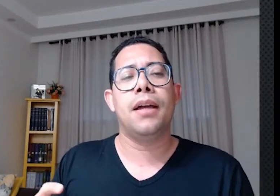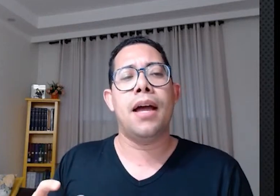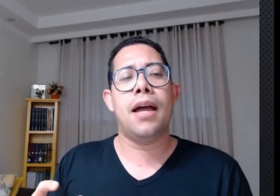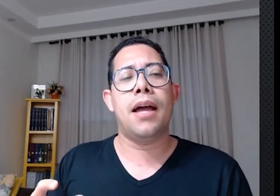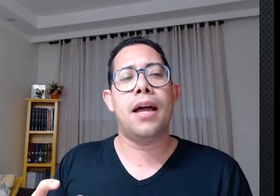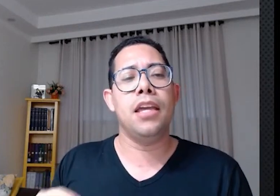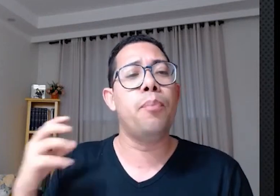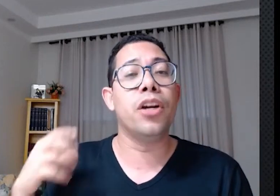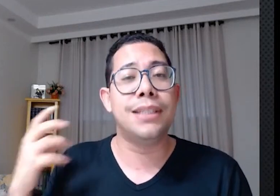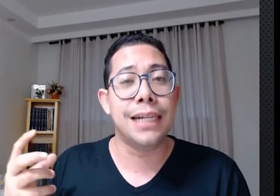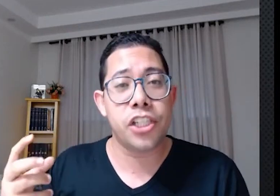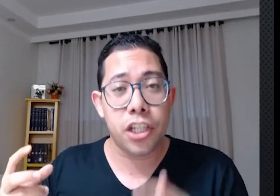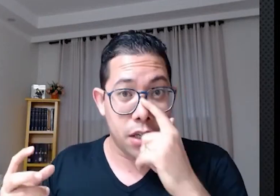ferramenta